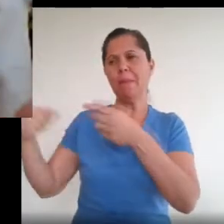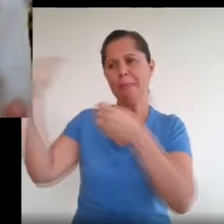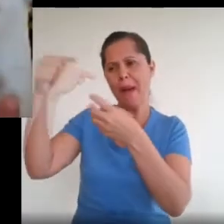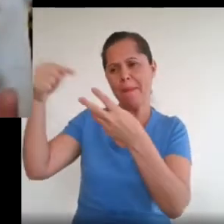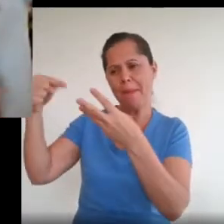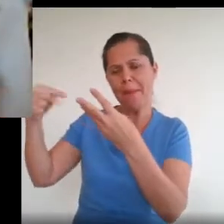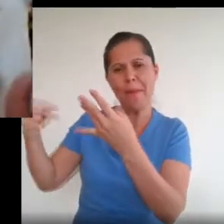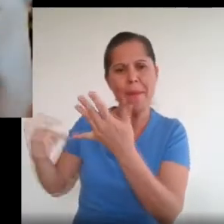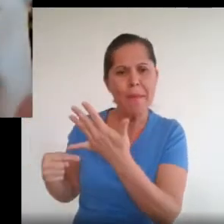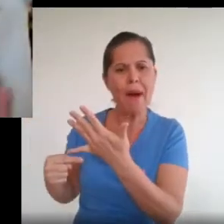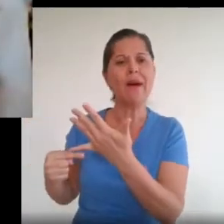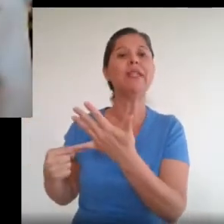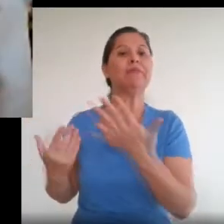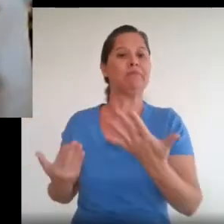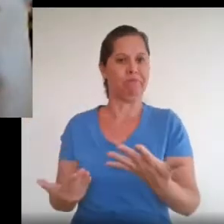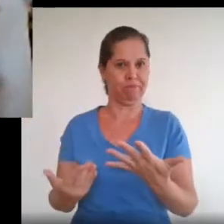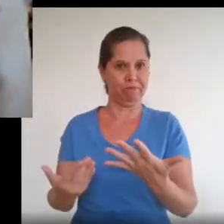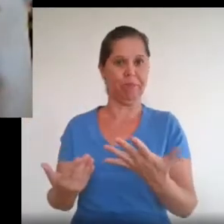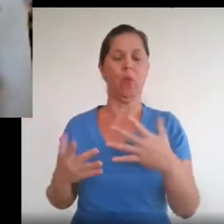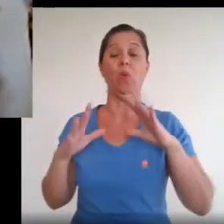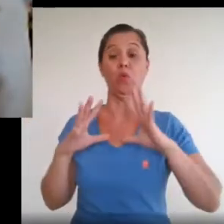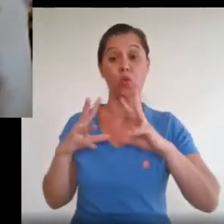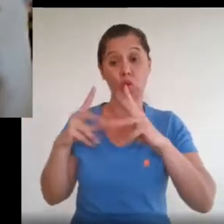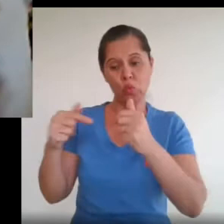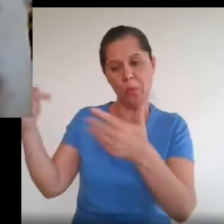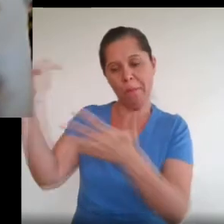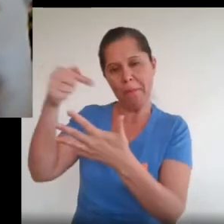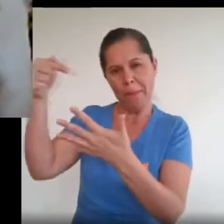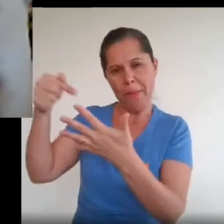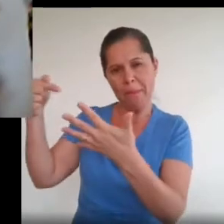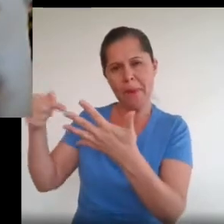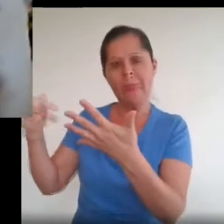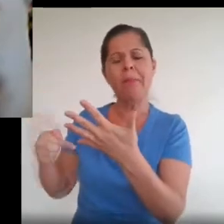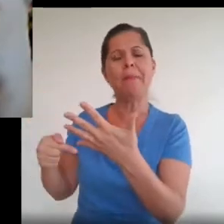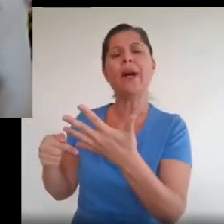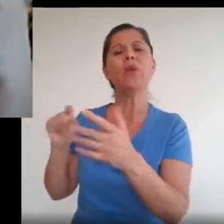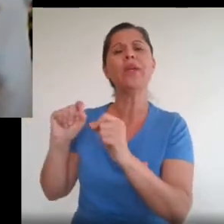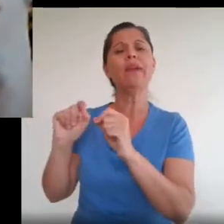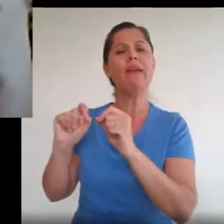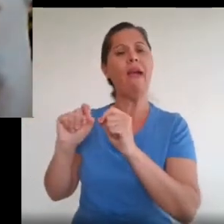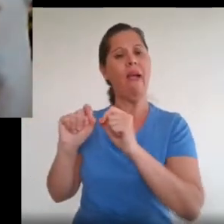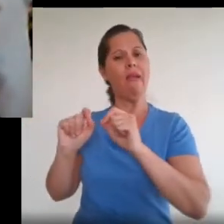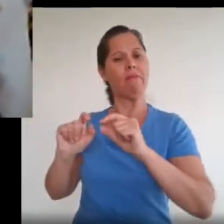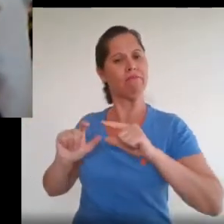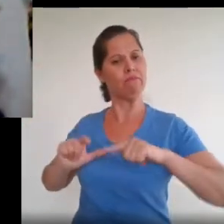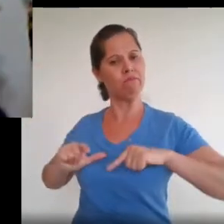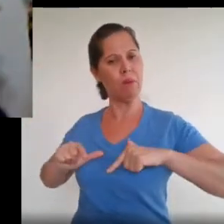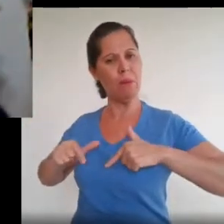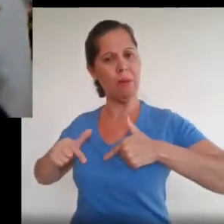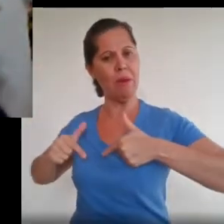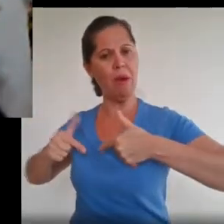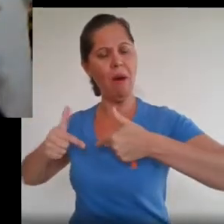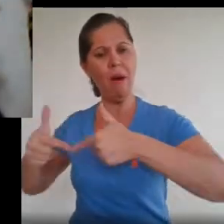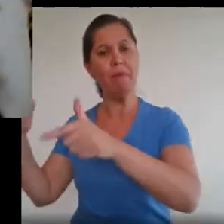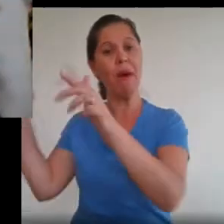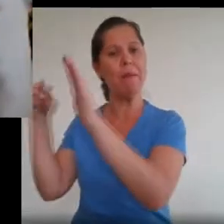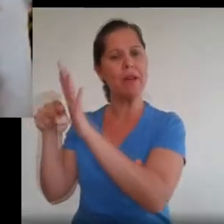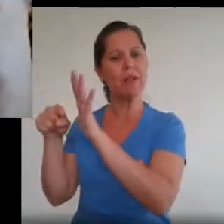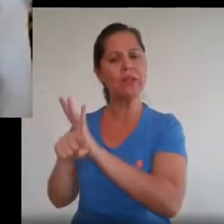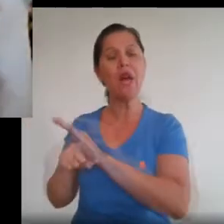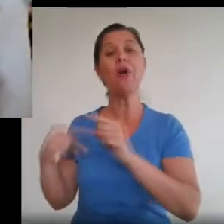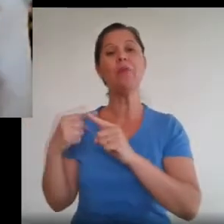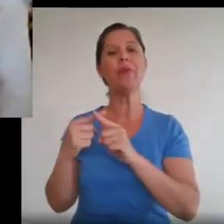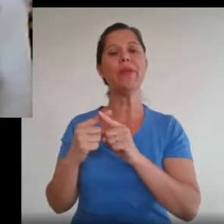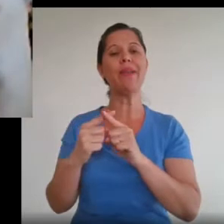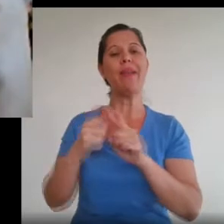essas questões? Então, tudo isso foram enfrentamentos que nós tivemos que fazer nesse primeiro momento